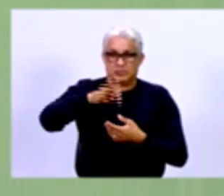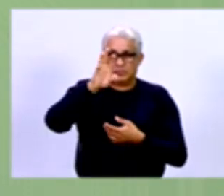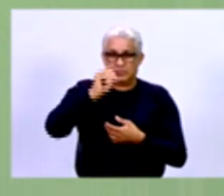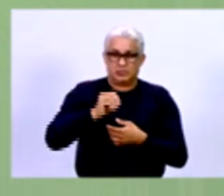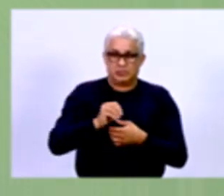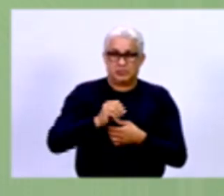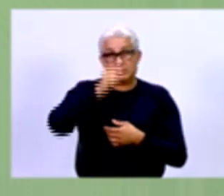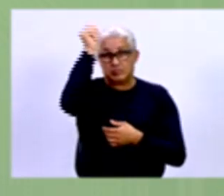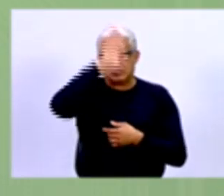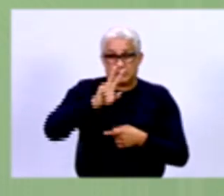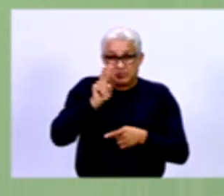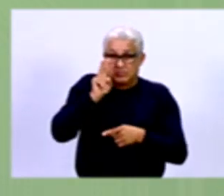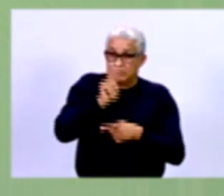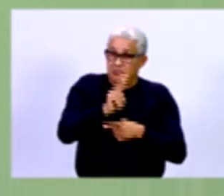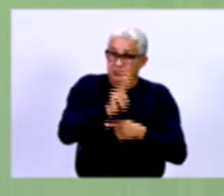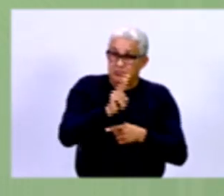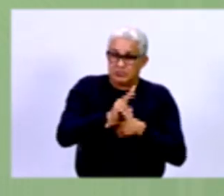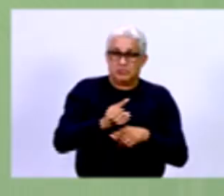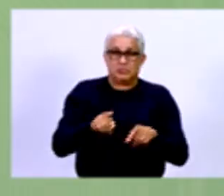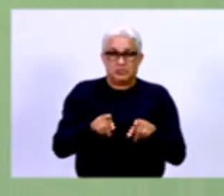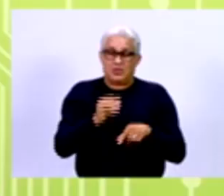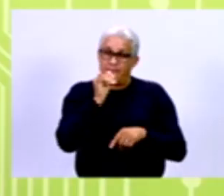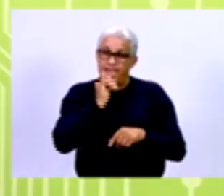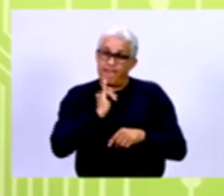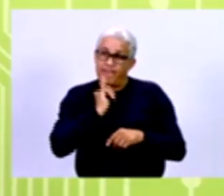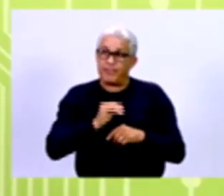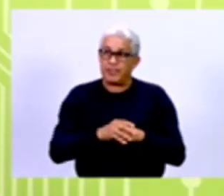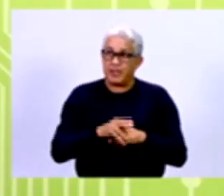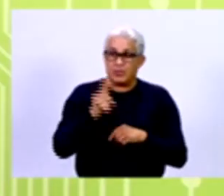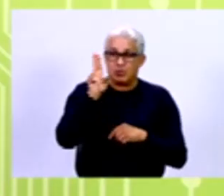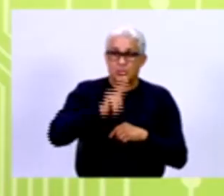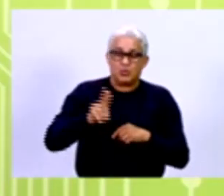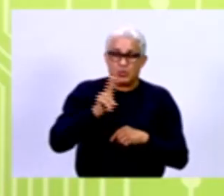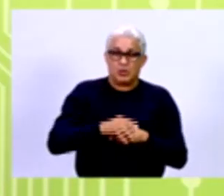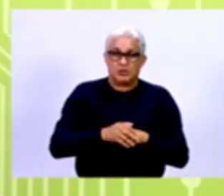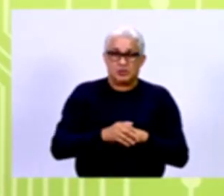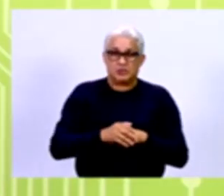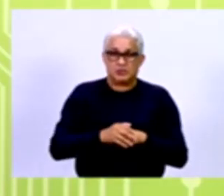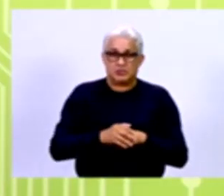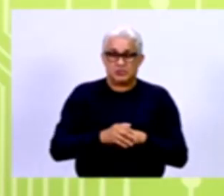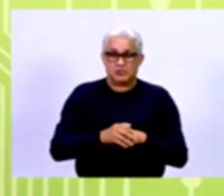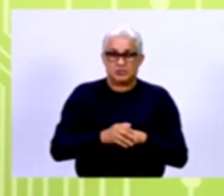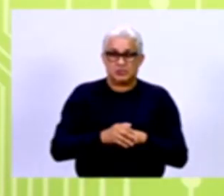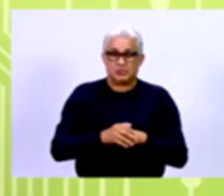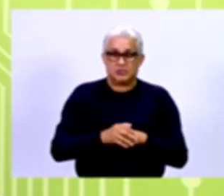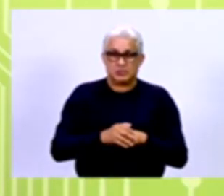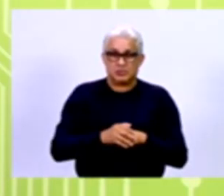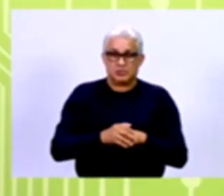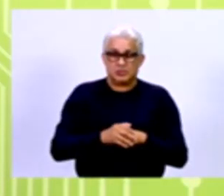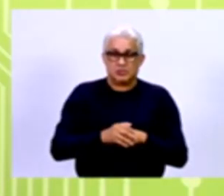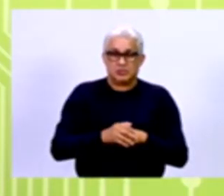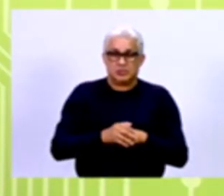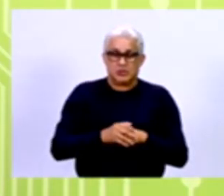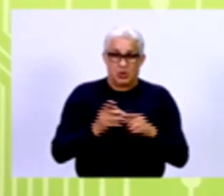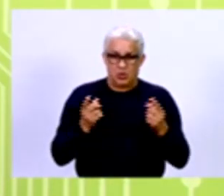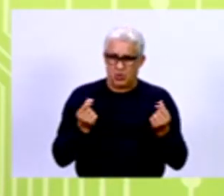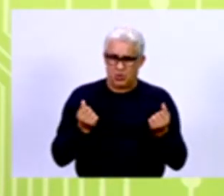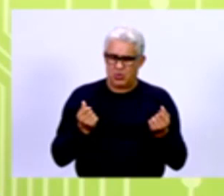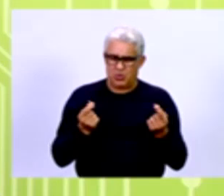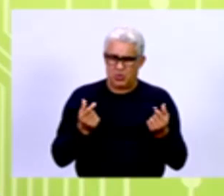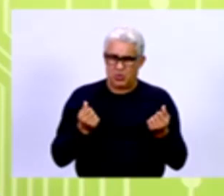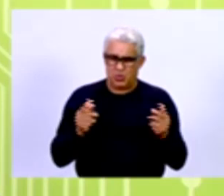exemplo, aqueles utilizados pelas Forças Armadas Nacionais. Então, o gasto é muito grande.